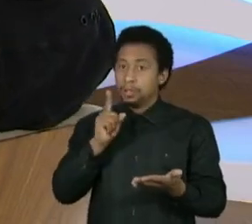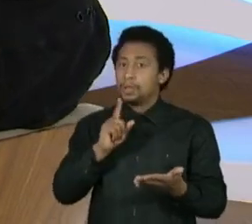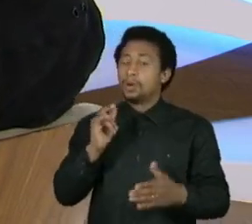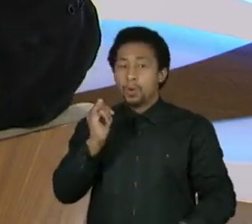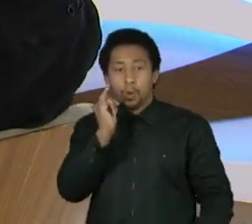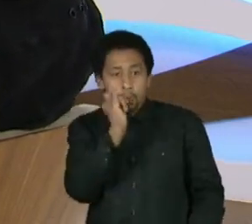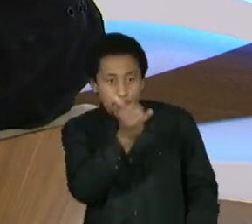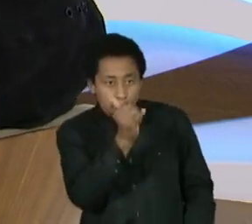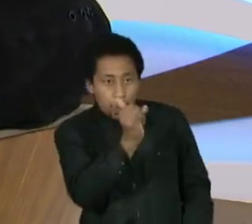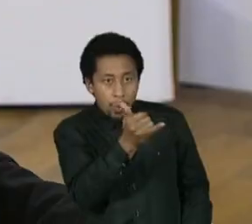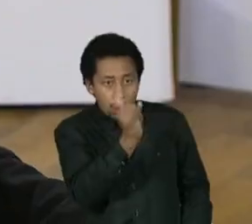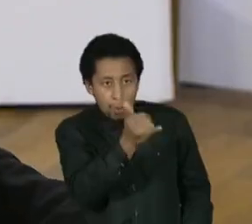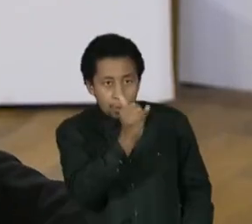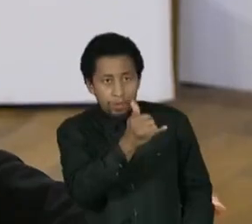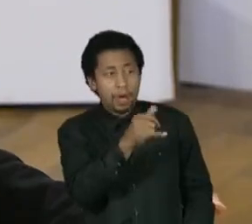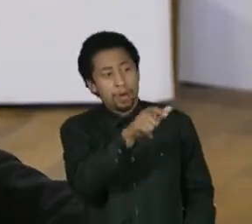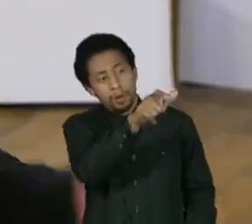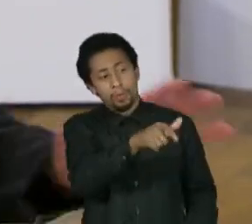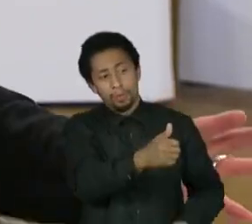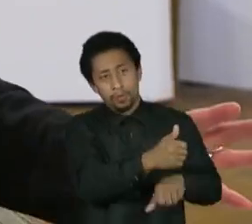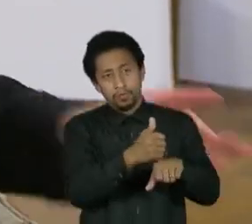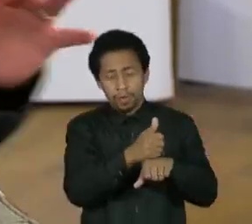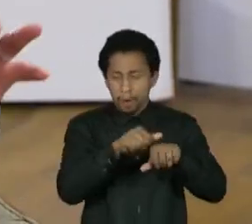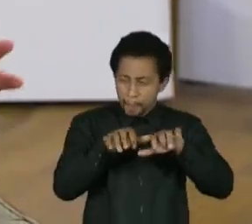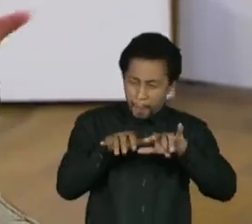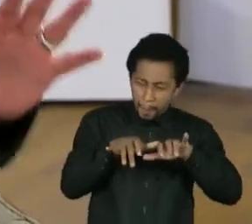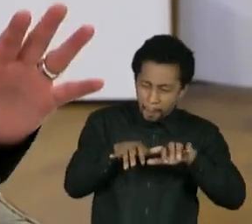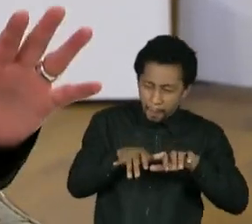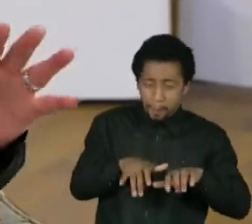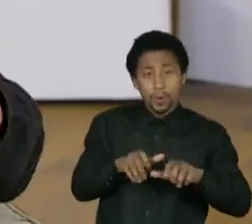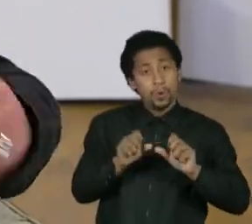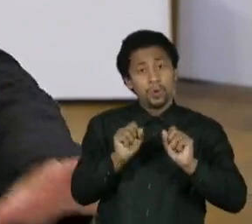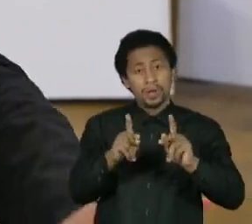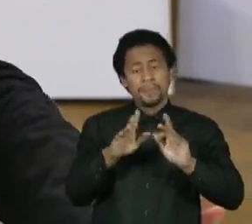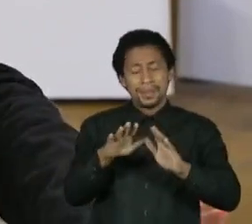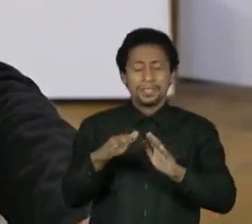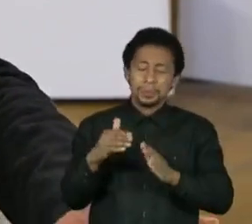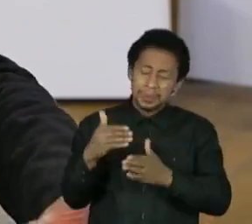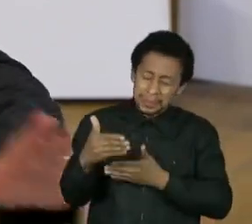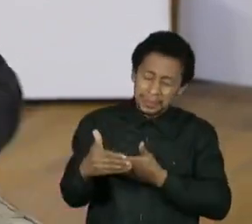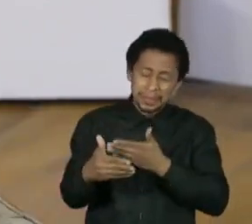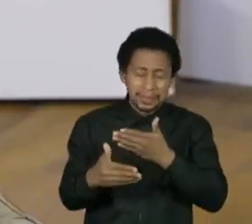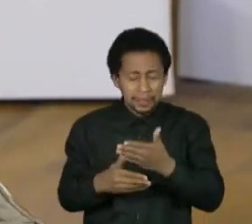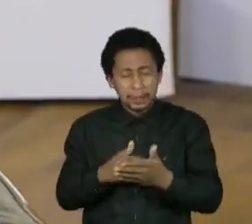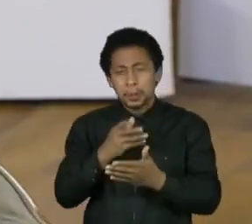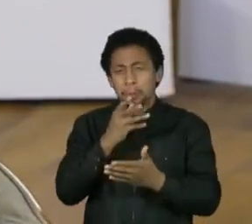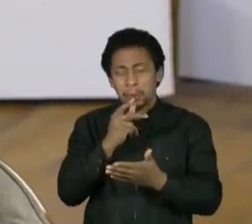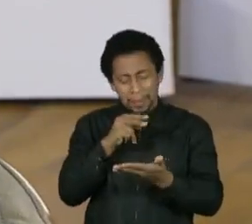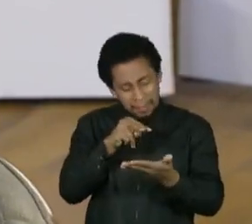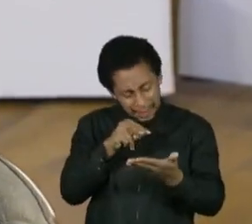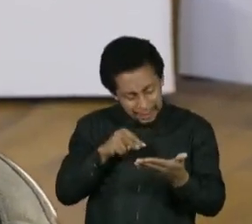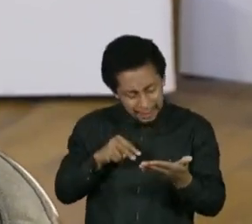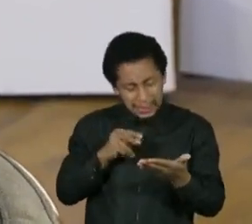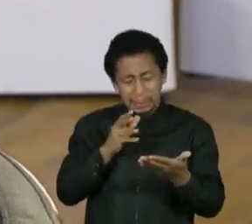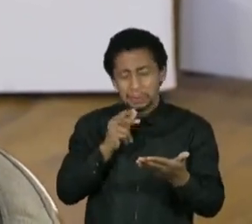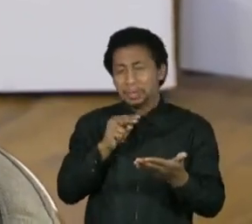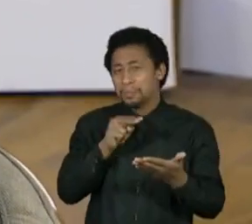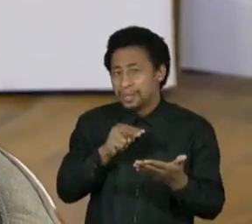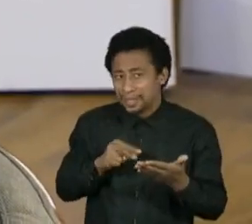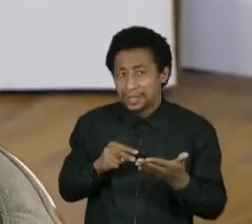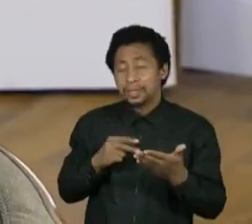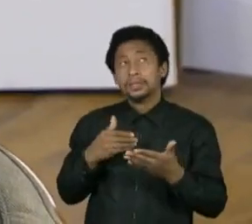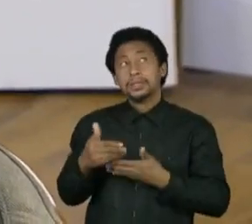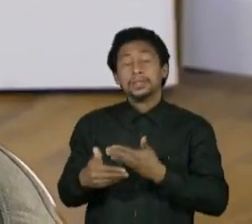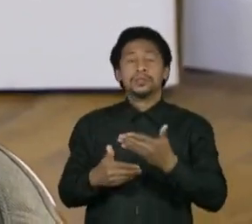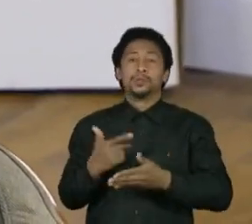ele escrever eu demorei alguns meses eu fui lendo Fui lendo Fui lendo conseguir no meio do caminho teve uma história de